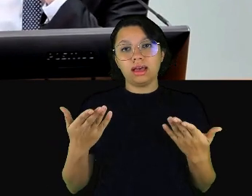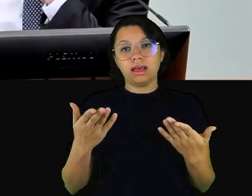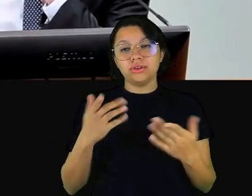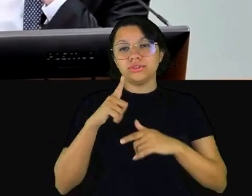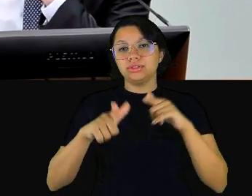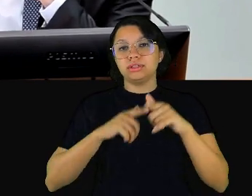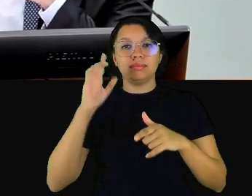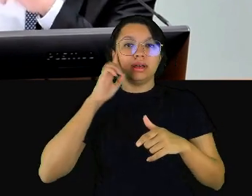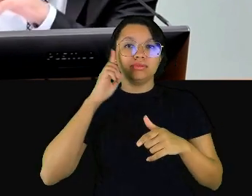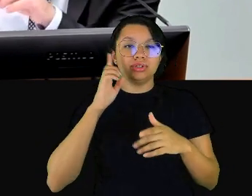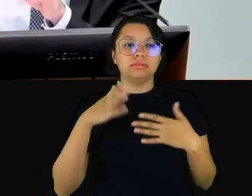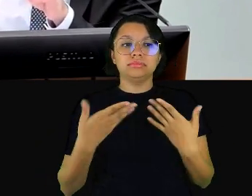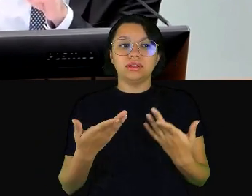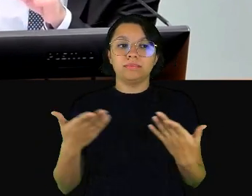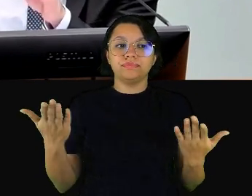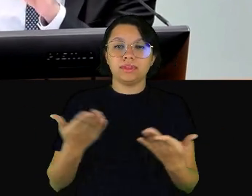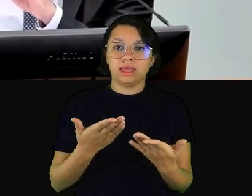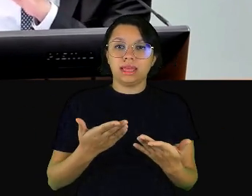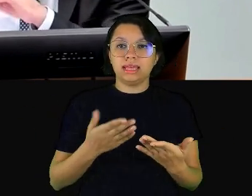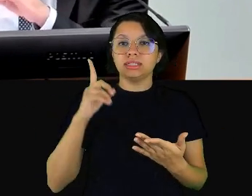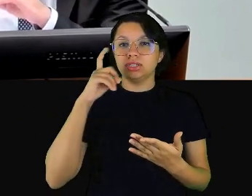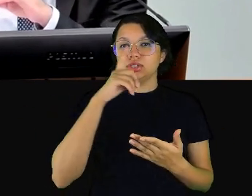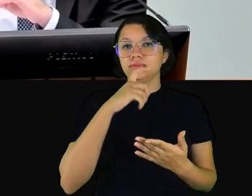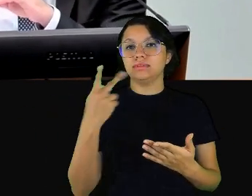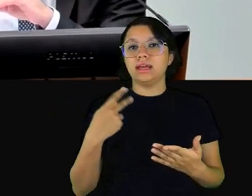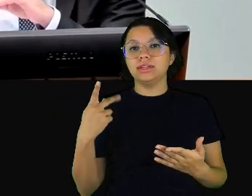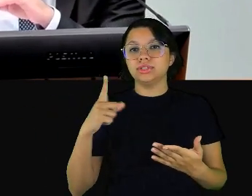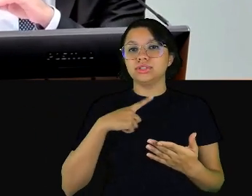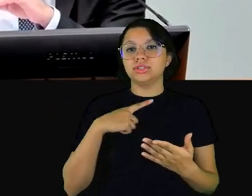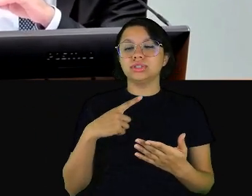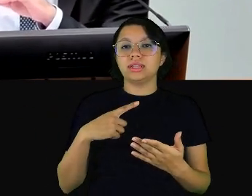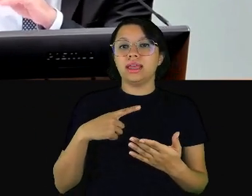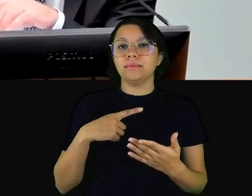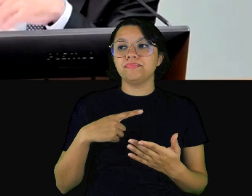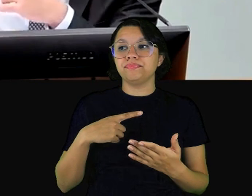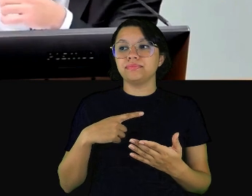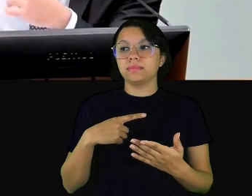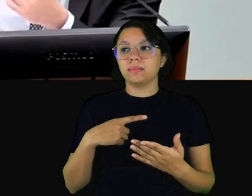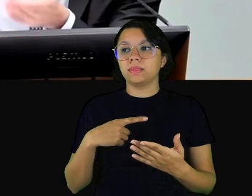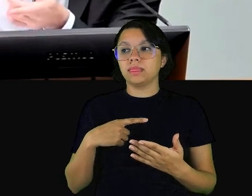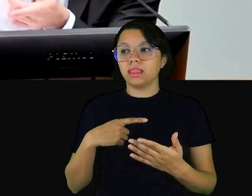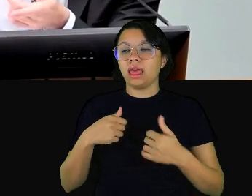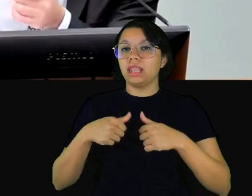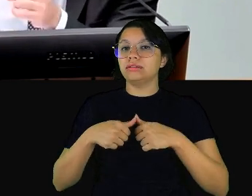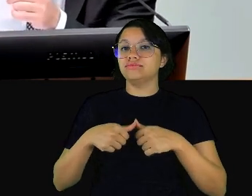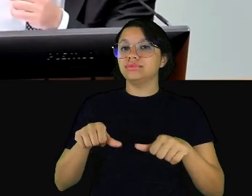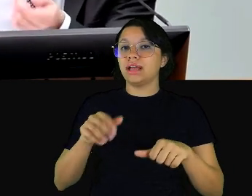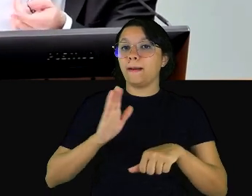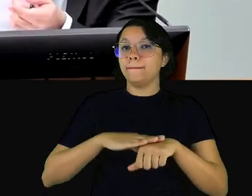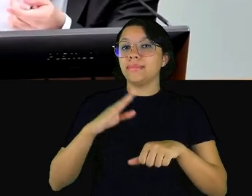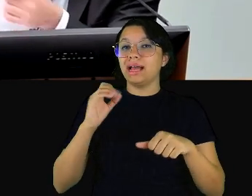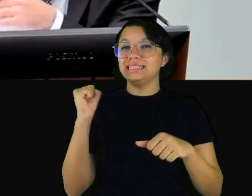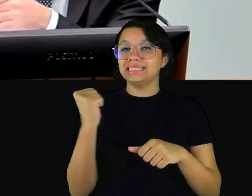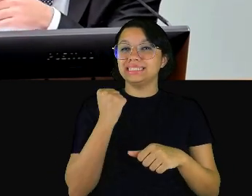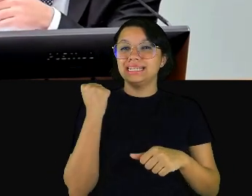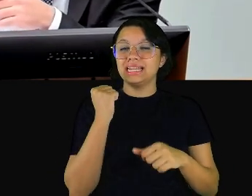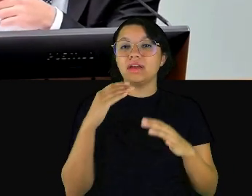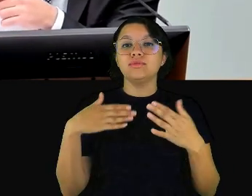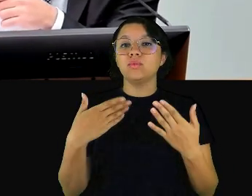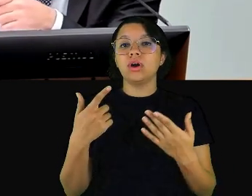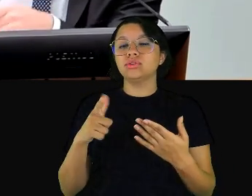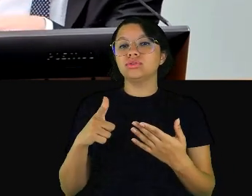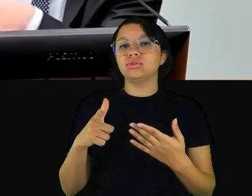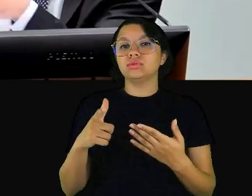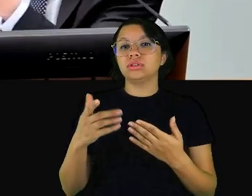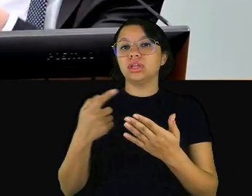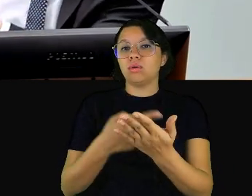no dia a dia. Então, essa dificuldade que a gente tem, ela fica muito mais grave quando não tem o auxílio